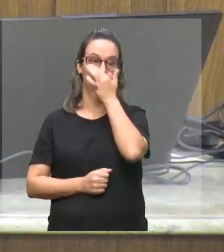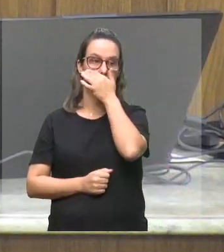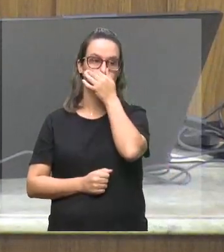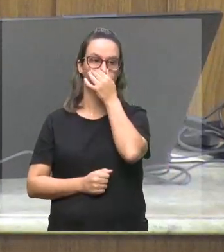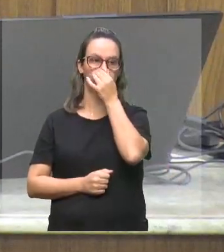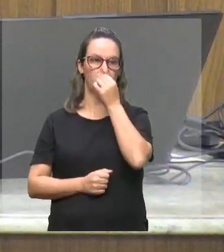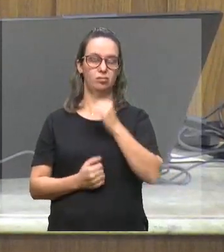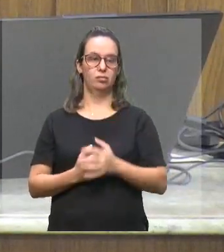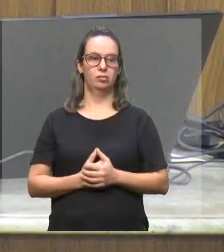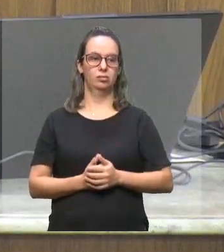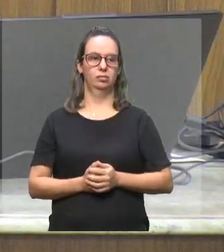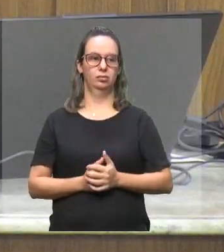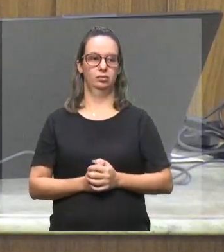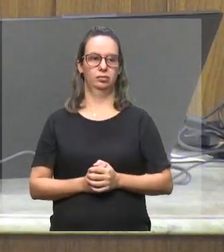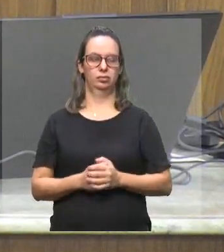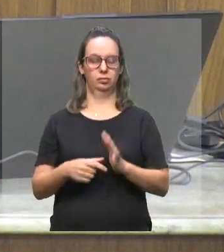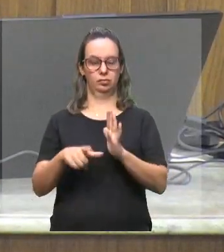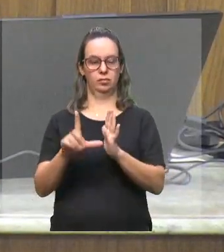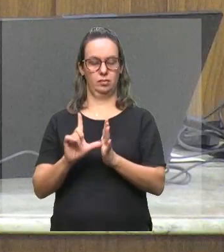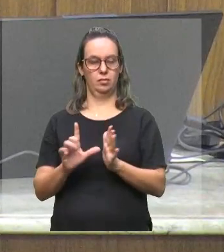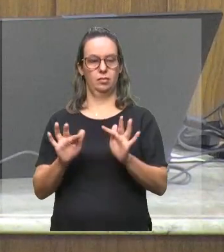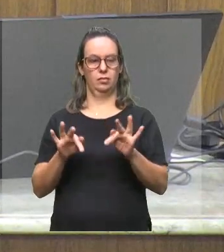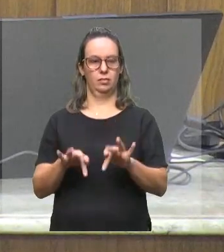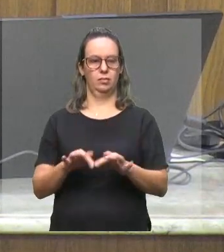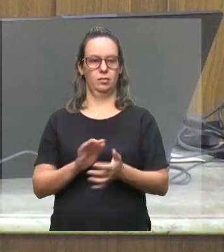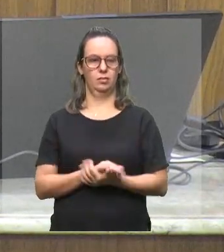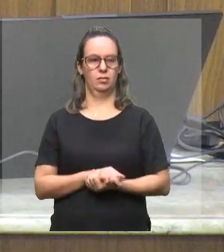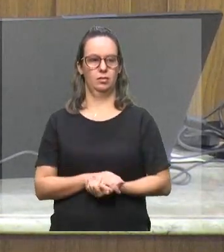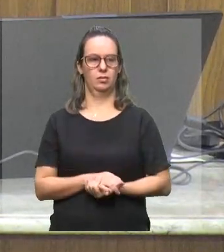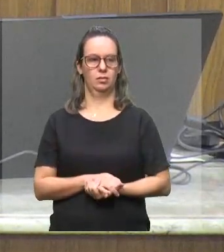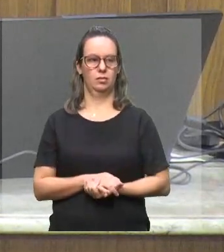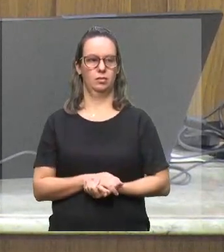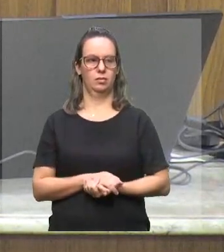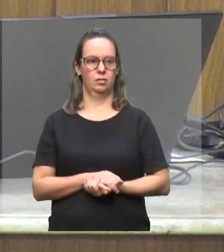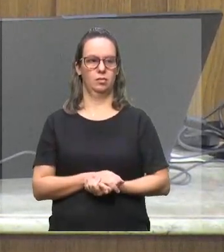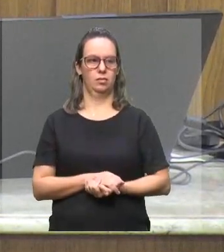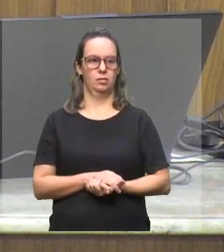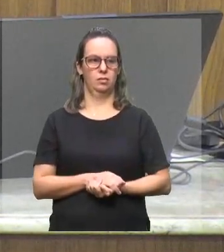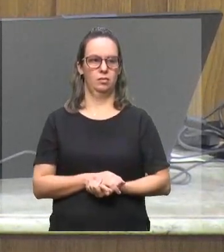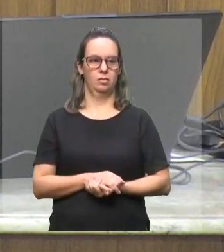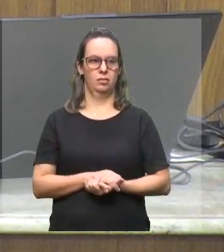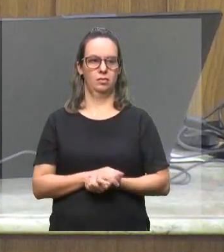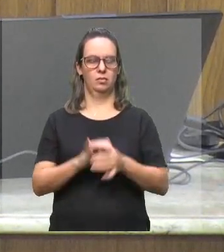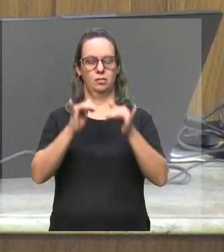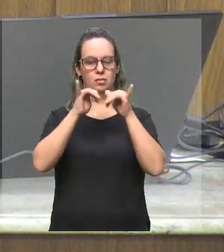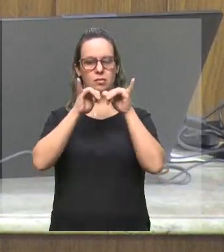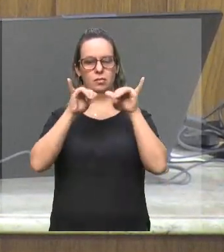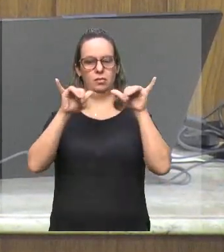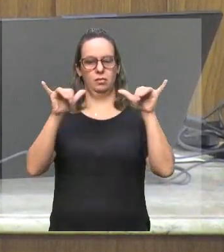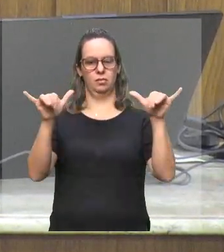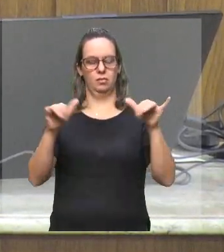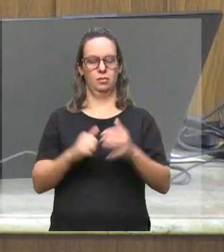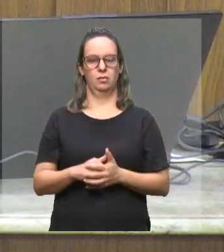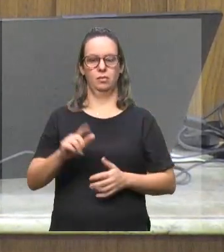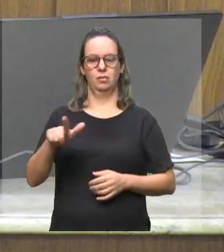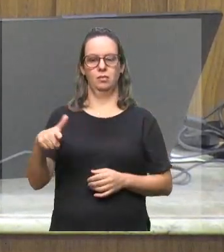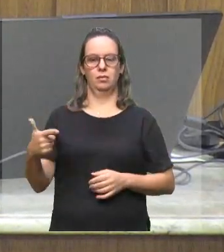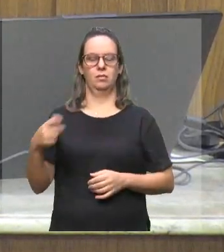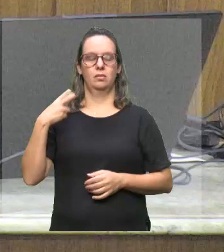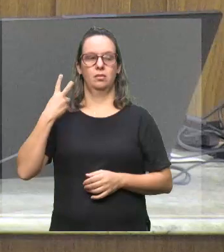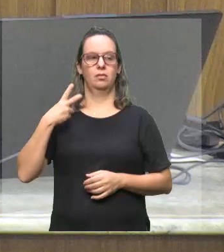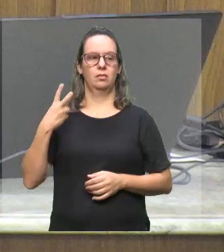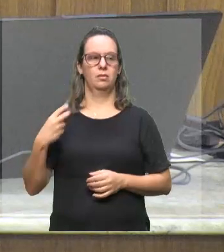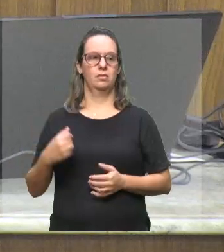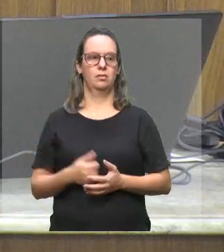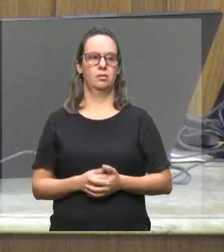Antes de encerrarmos, eu gostaria aqui de avisar os demais vereadores que existe